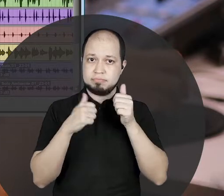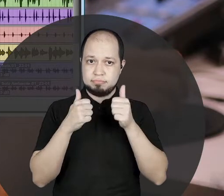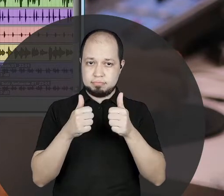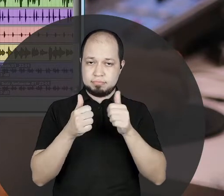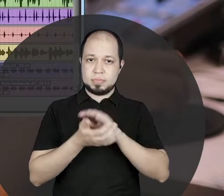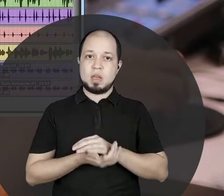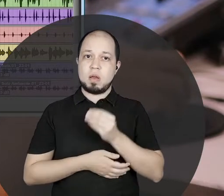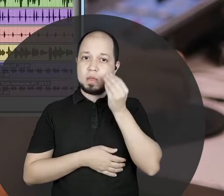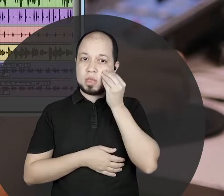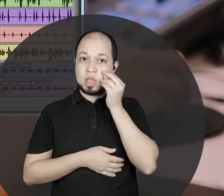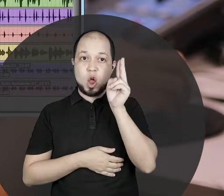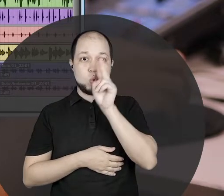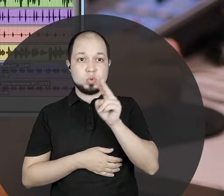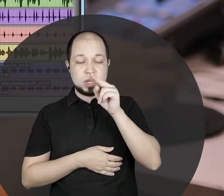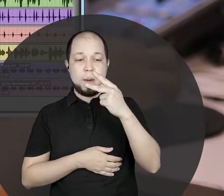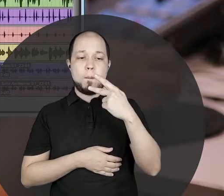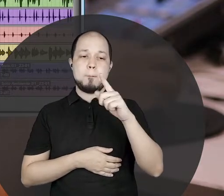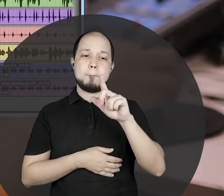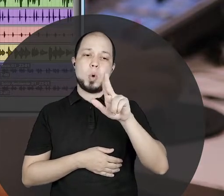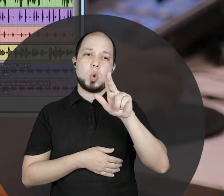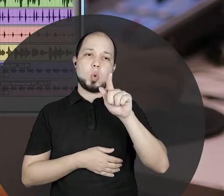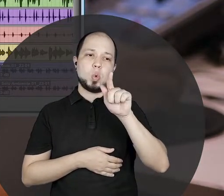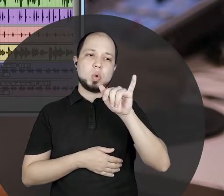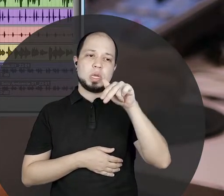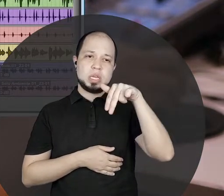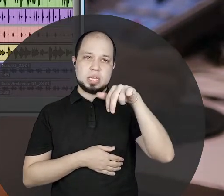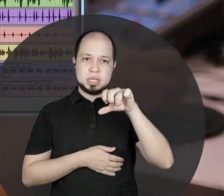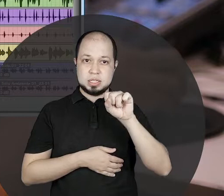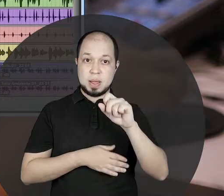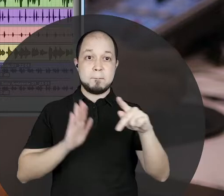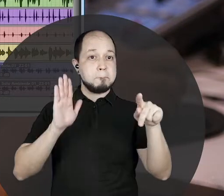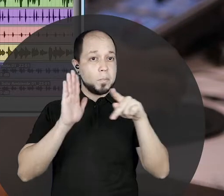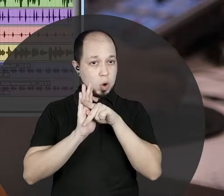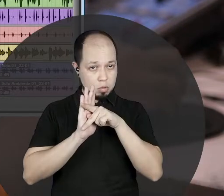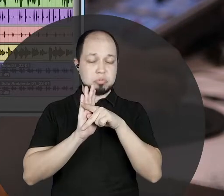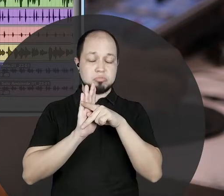Eu vou tentar usar a maior parte dos plugins, eu vou usar nativos mesmo, certo?